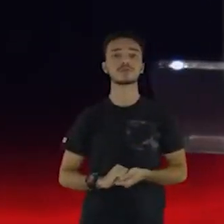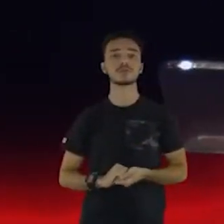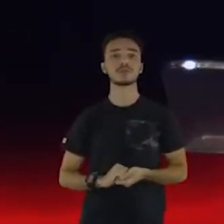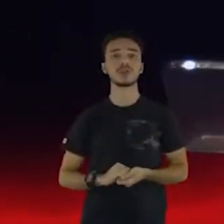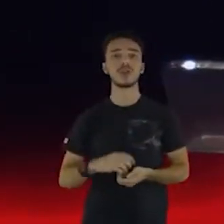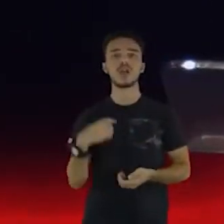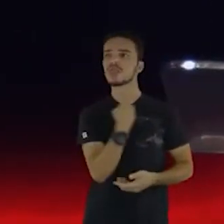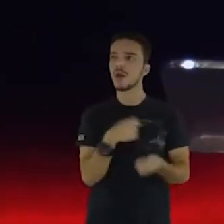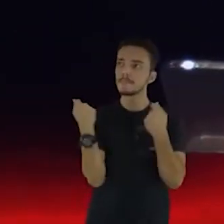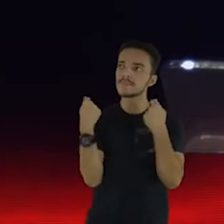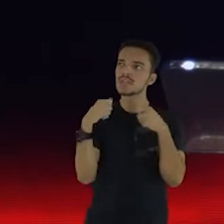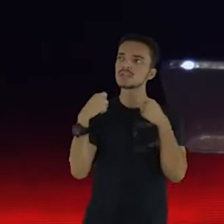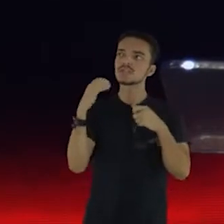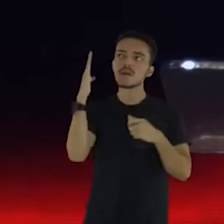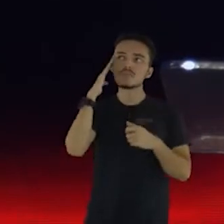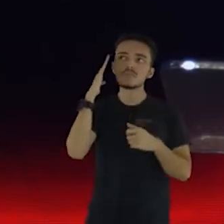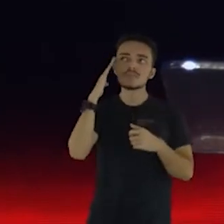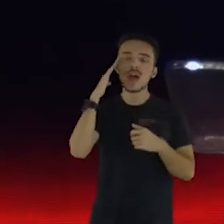Jesus da graça,